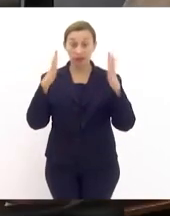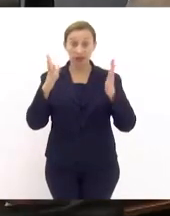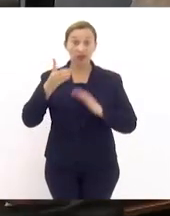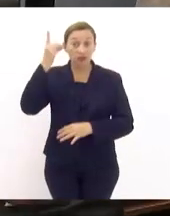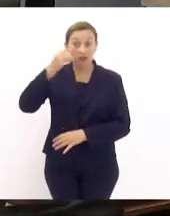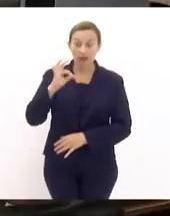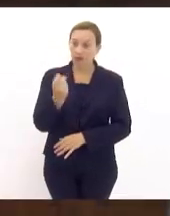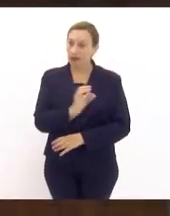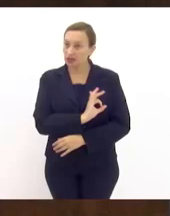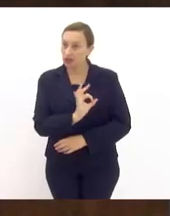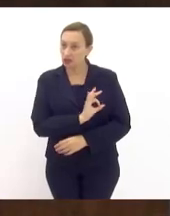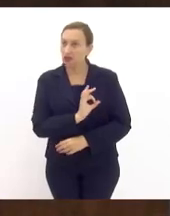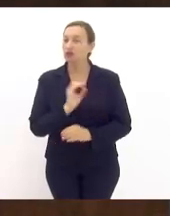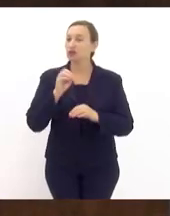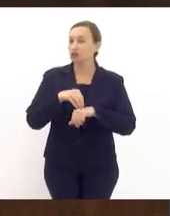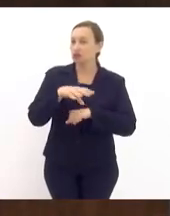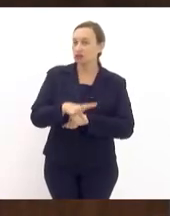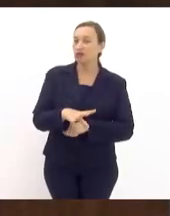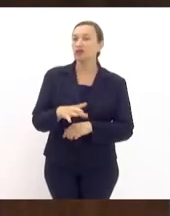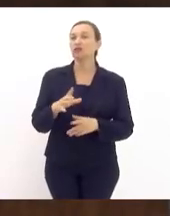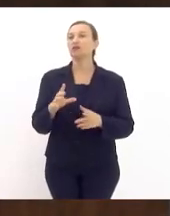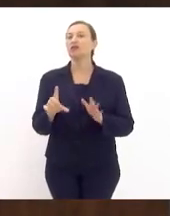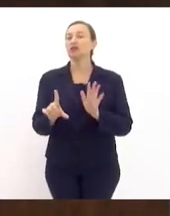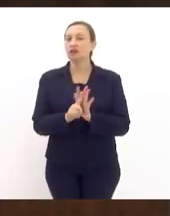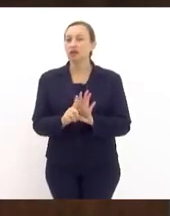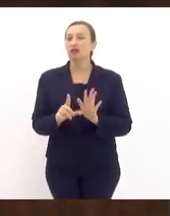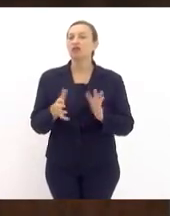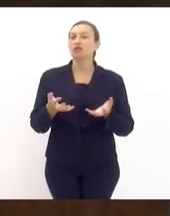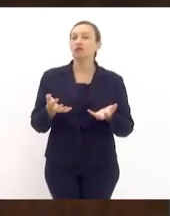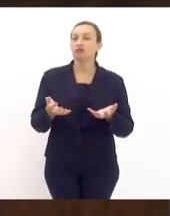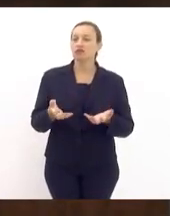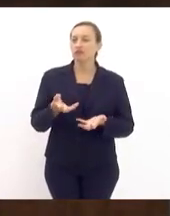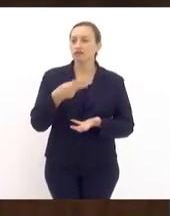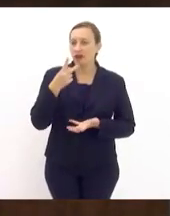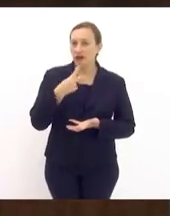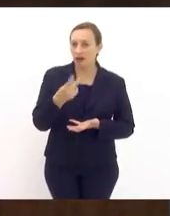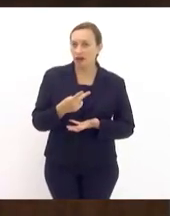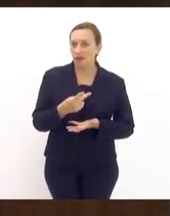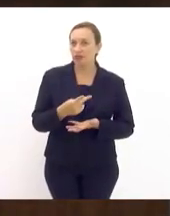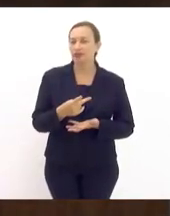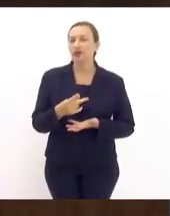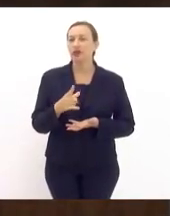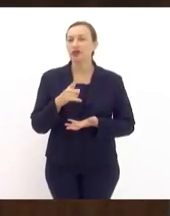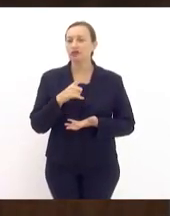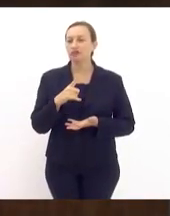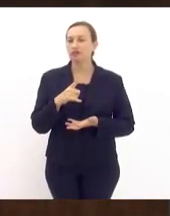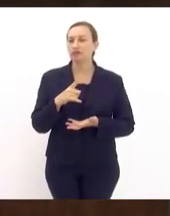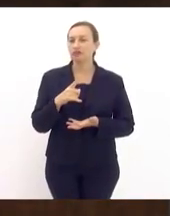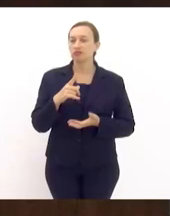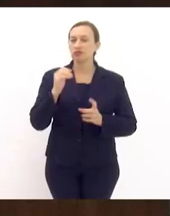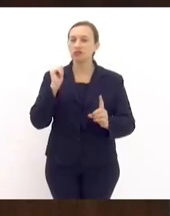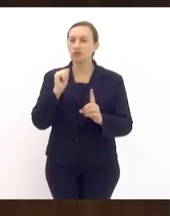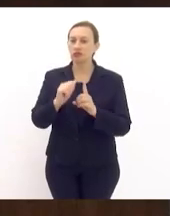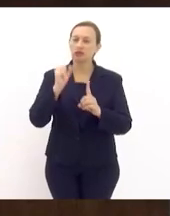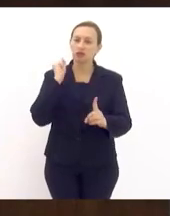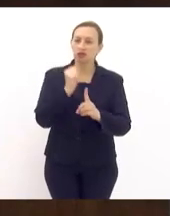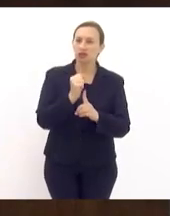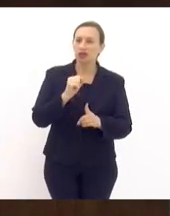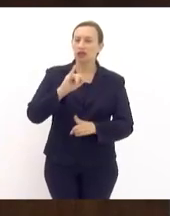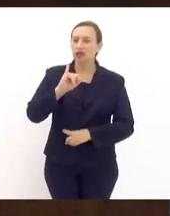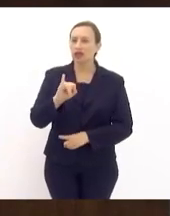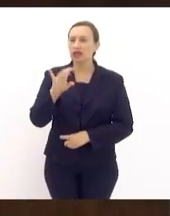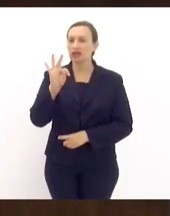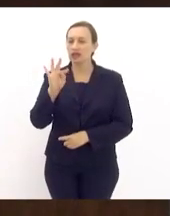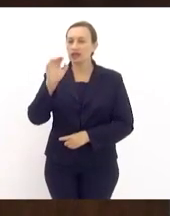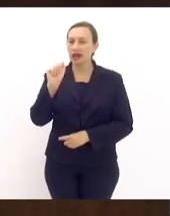Rocha por essa indicação legislativa e queria só falar que a gente teve uma tentativa de feminicídio em Itaperuna e a